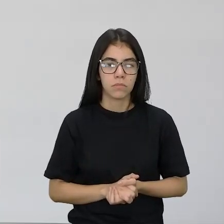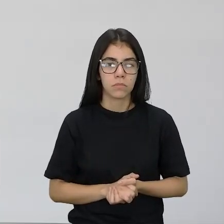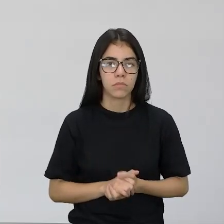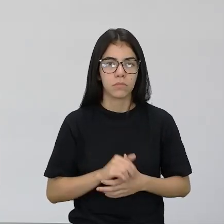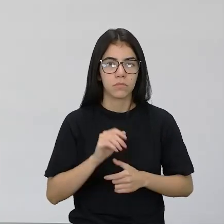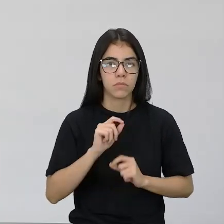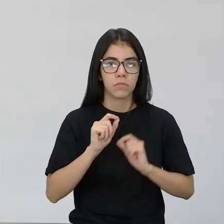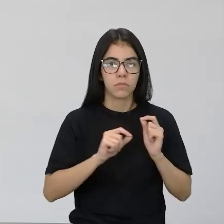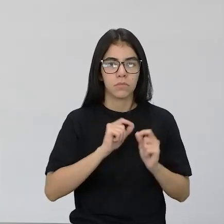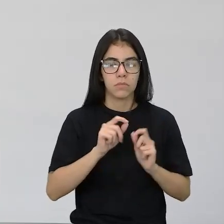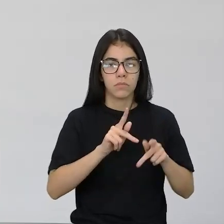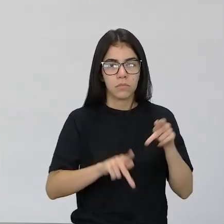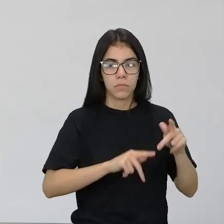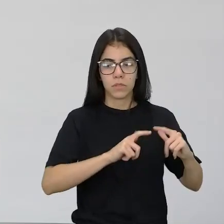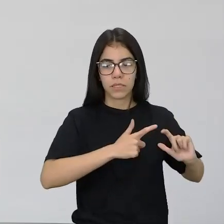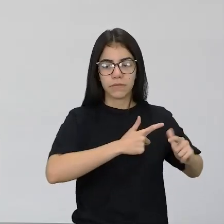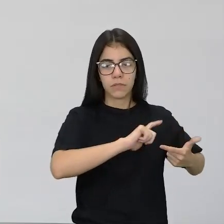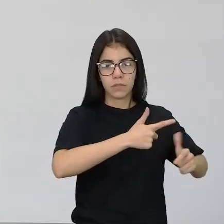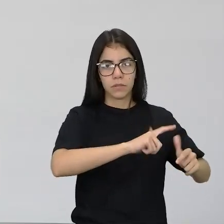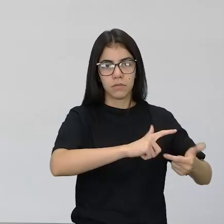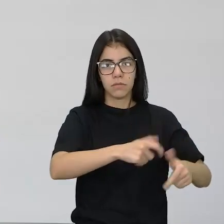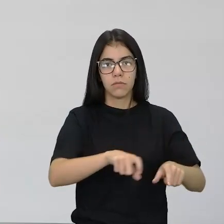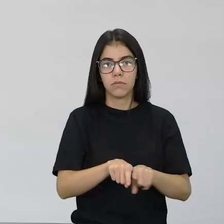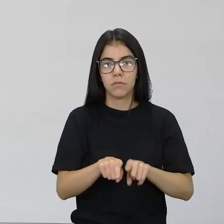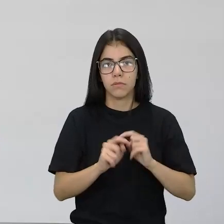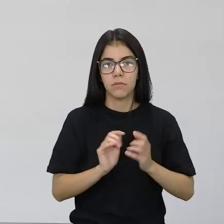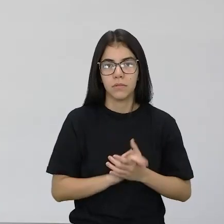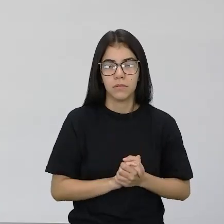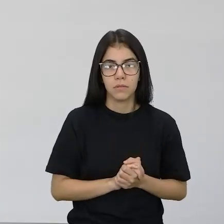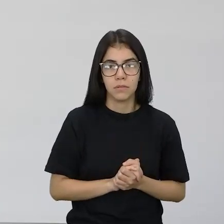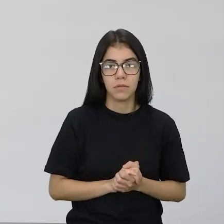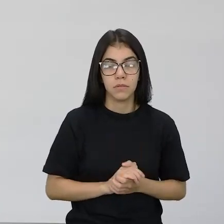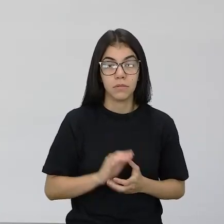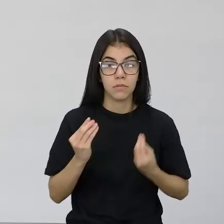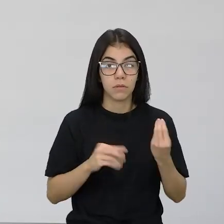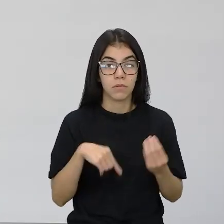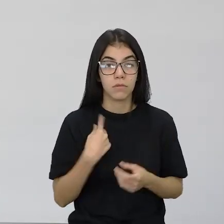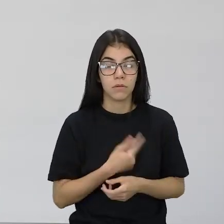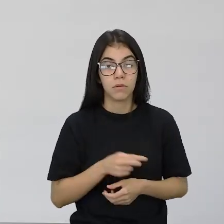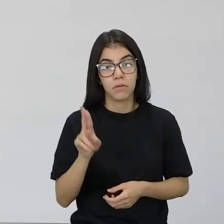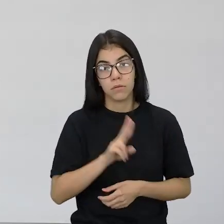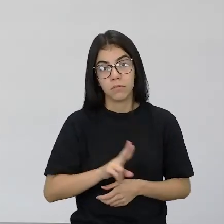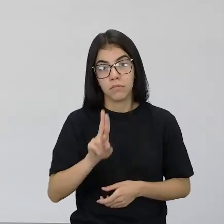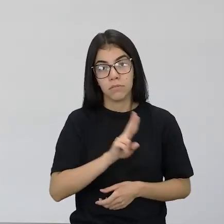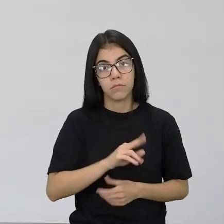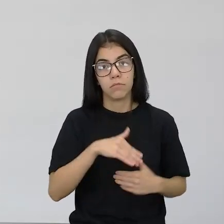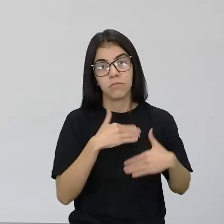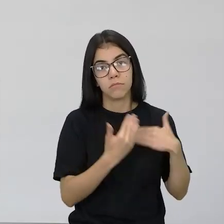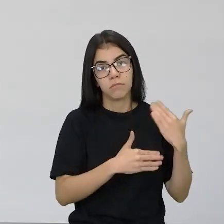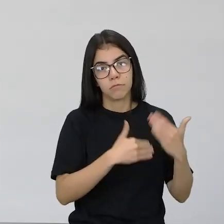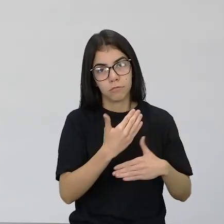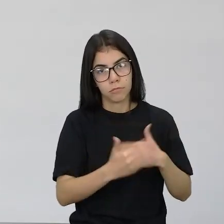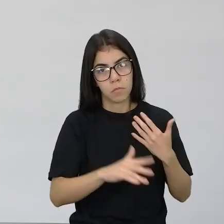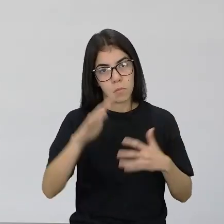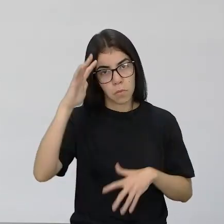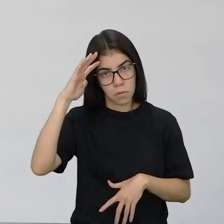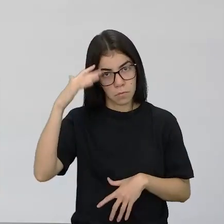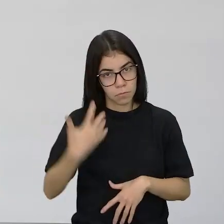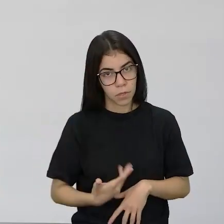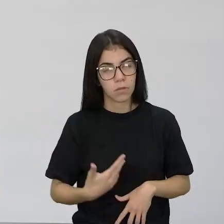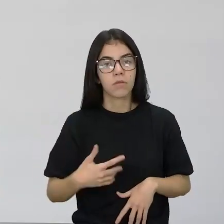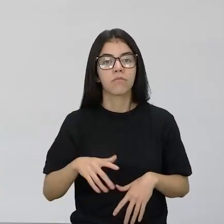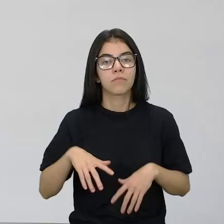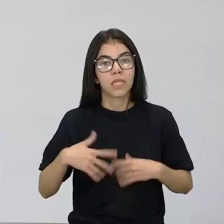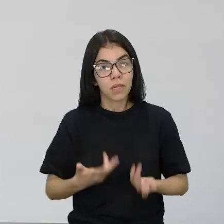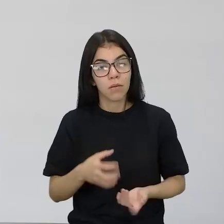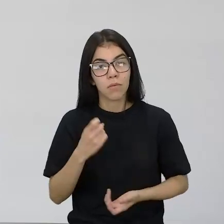trazendo essa tradição, fazendo com que a gente repense em como a gente vem utilizando aí os meios naturais. Então vale a pena